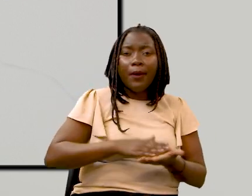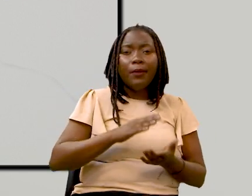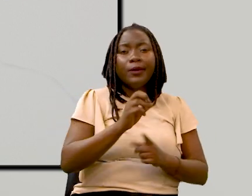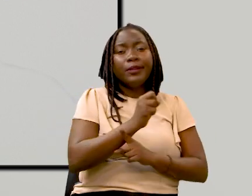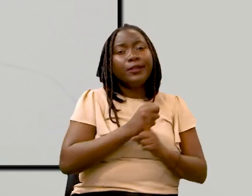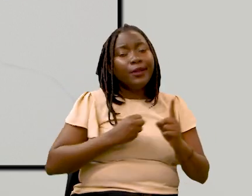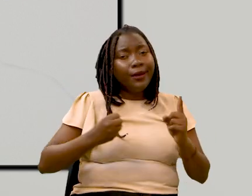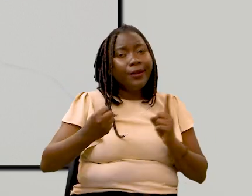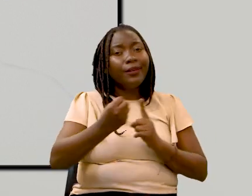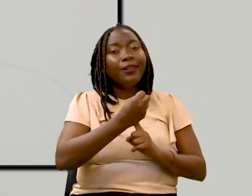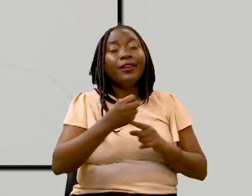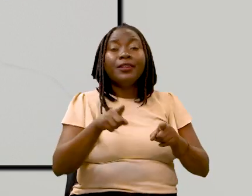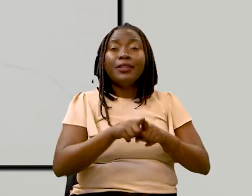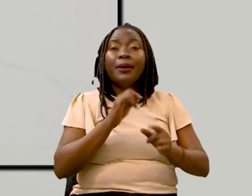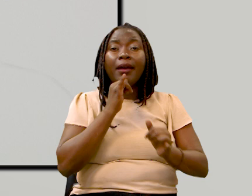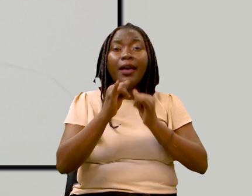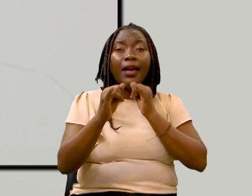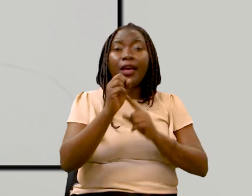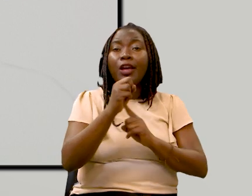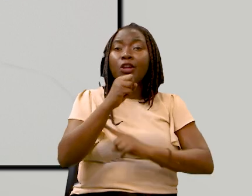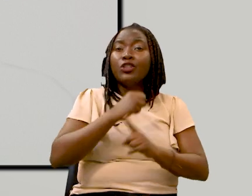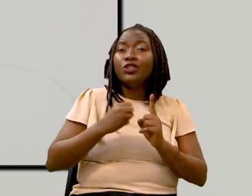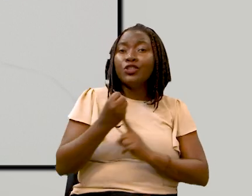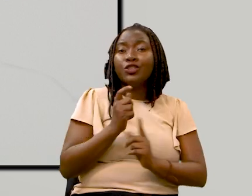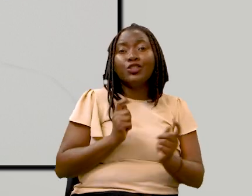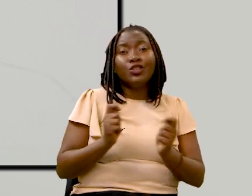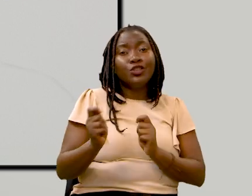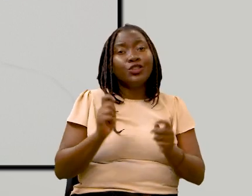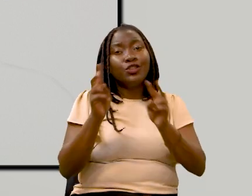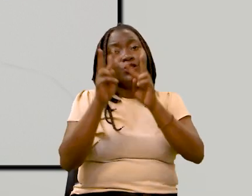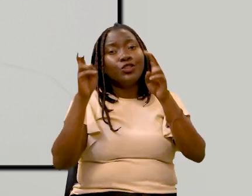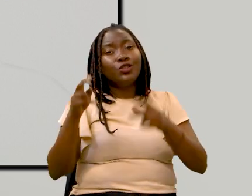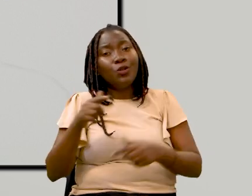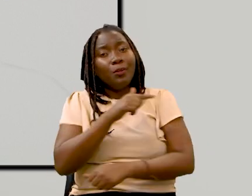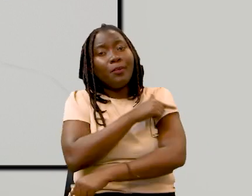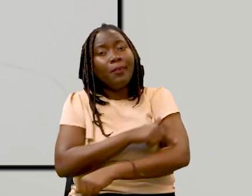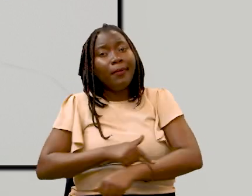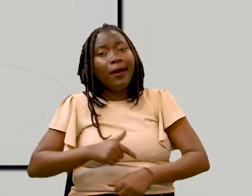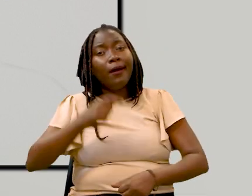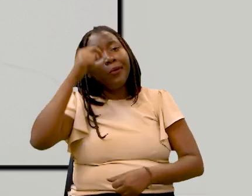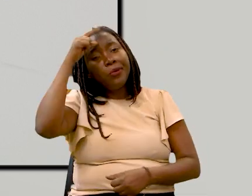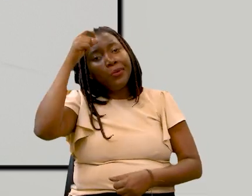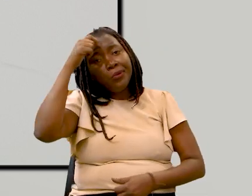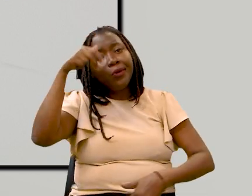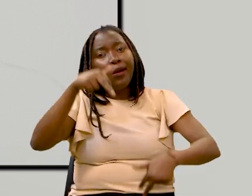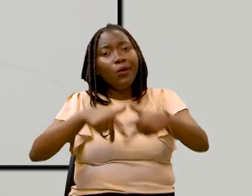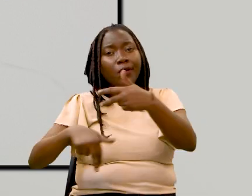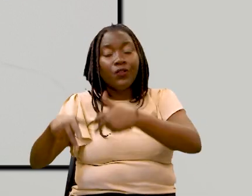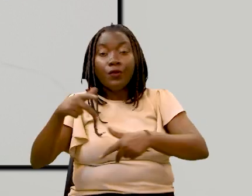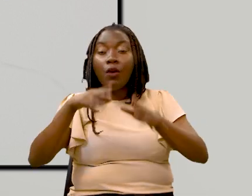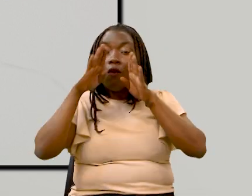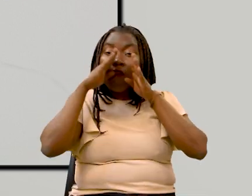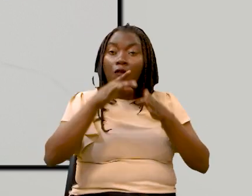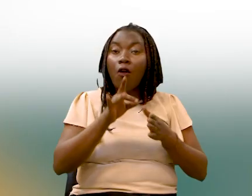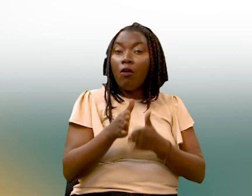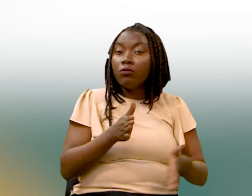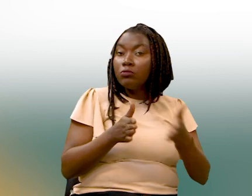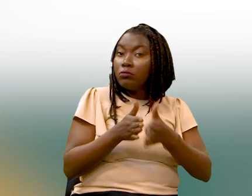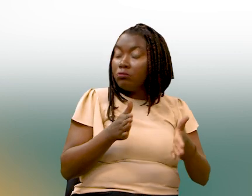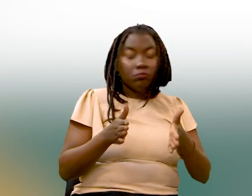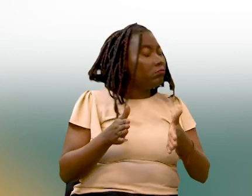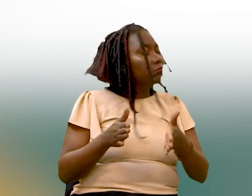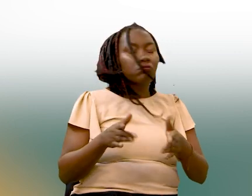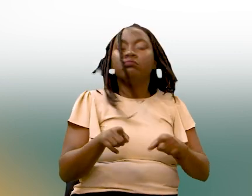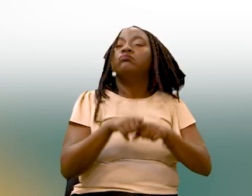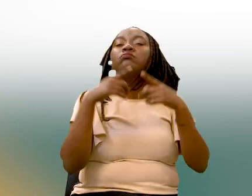apoiada em informações socioeconômicas sobre as práticas culturais dos indivíduos. E como foco não só na produção,